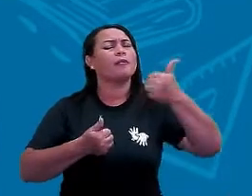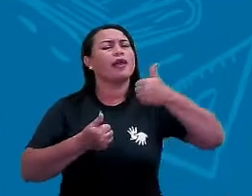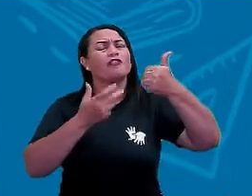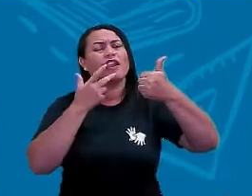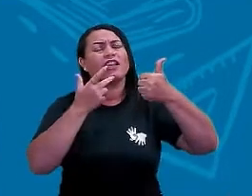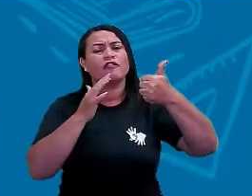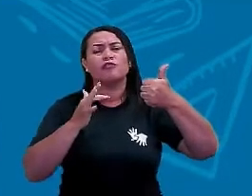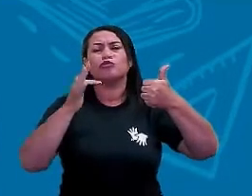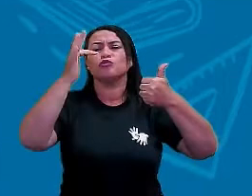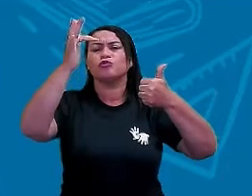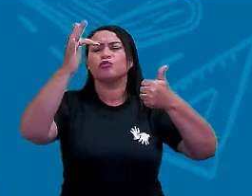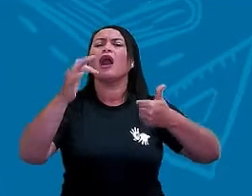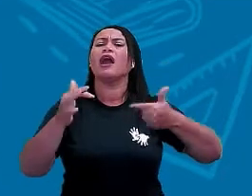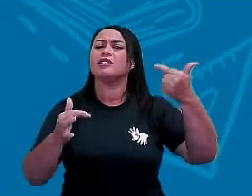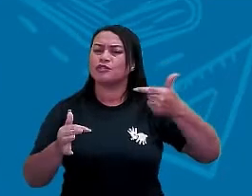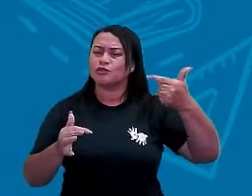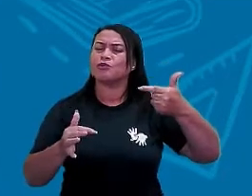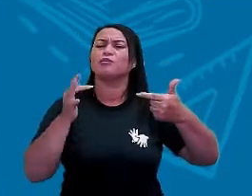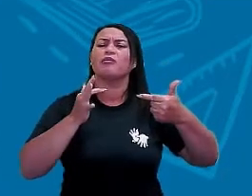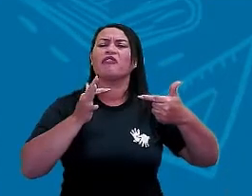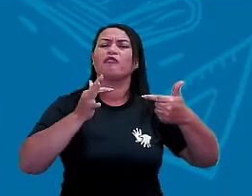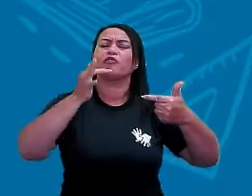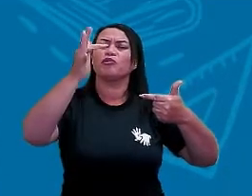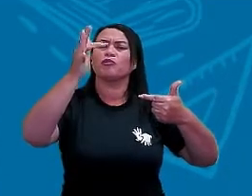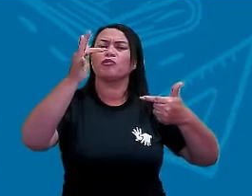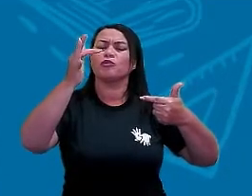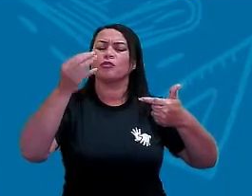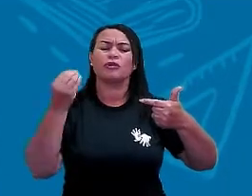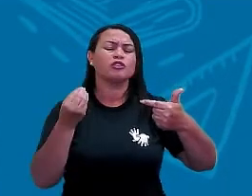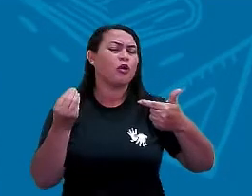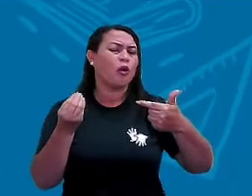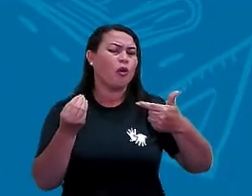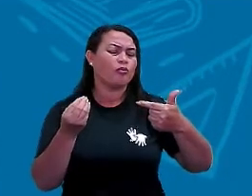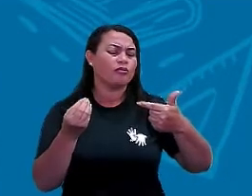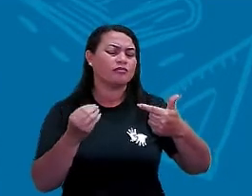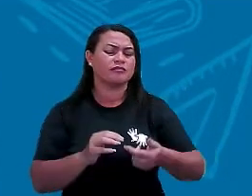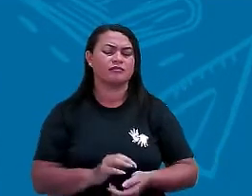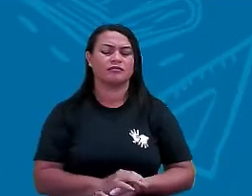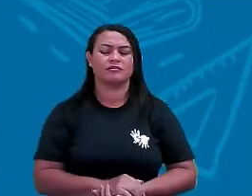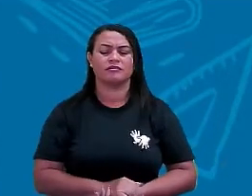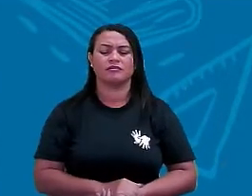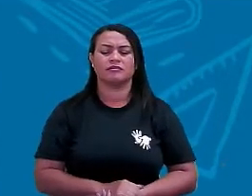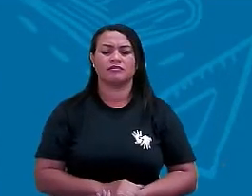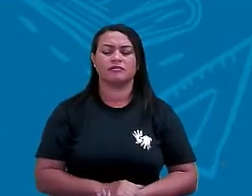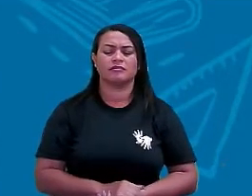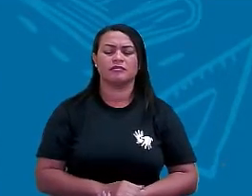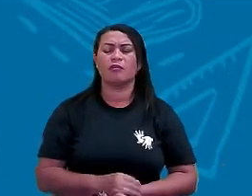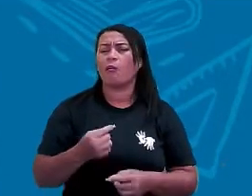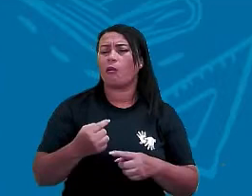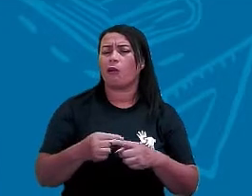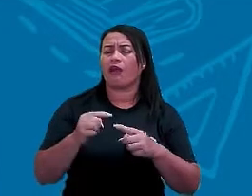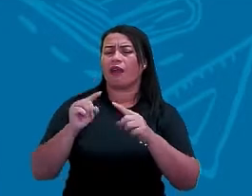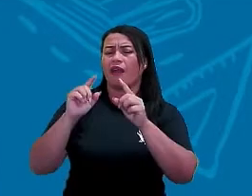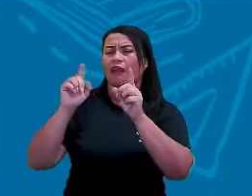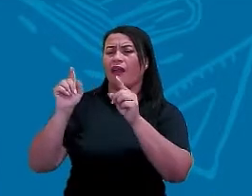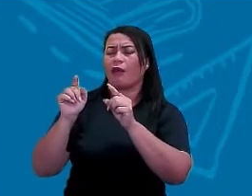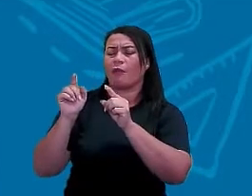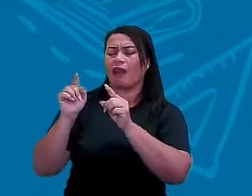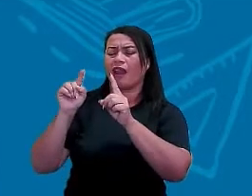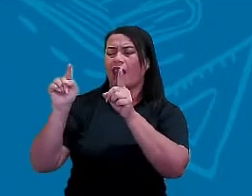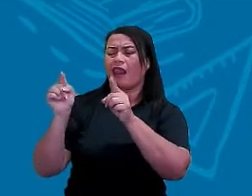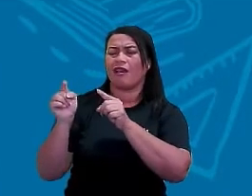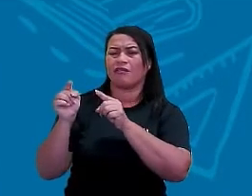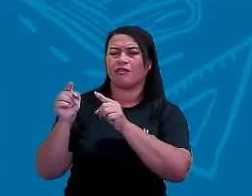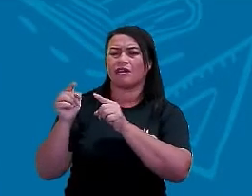A segunda, também eu falei que era futuro. Mas ali eu digo present continuous. Por que present continuous? Lembram das